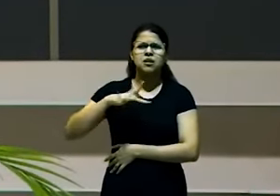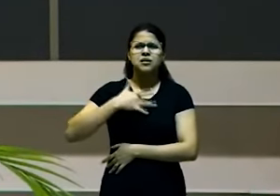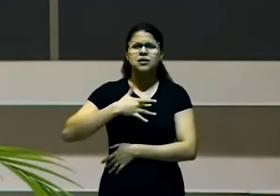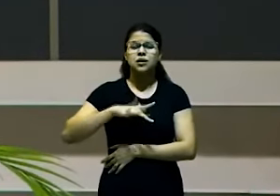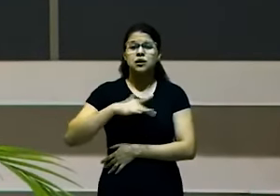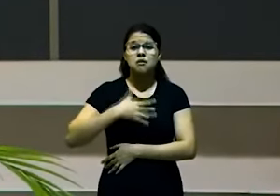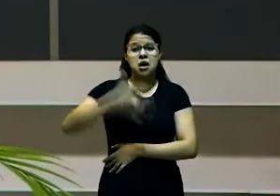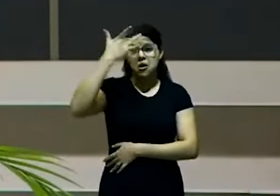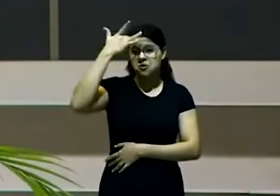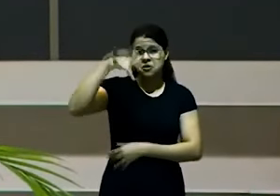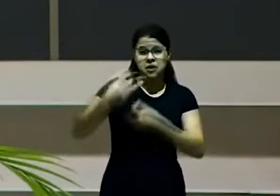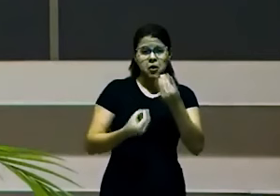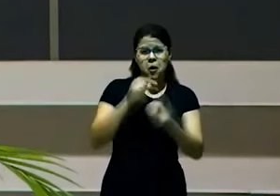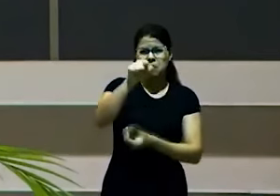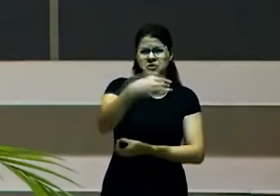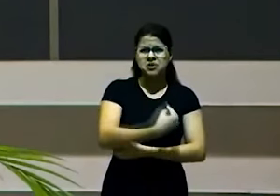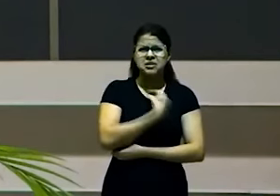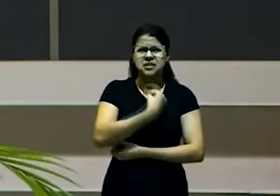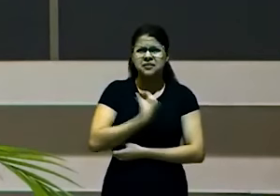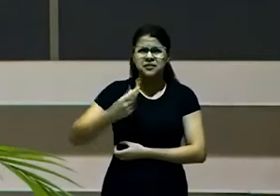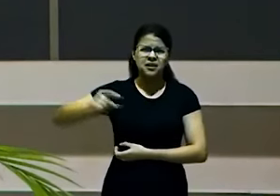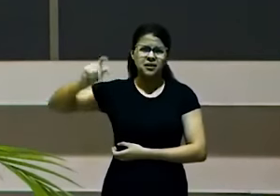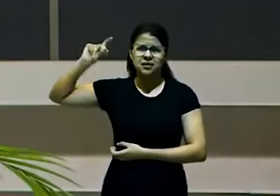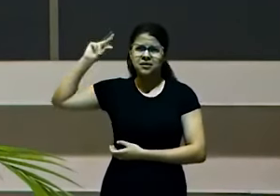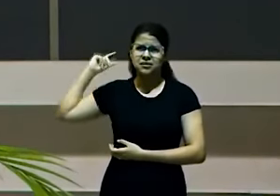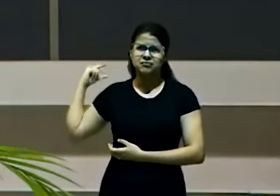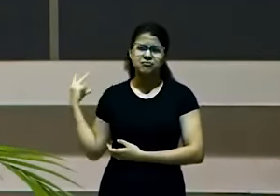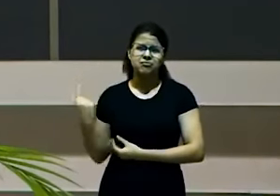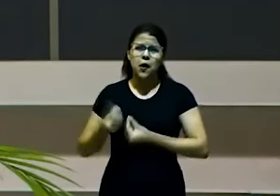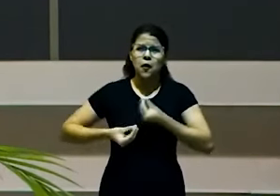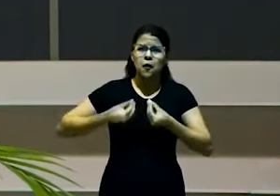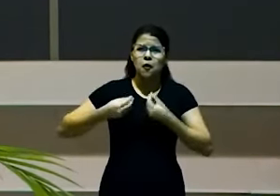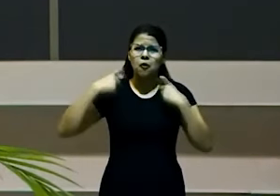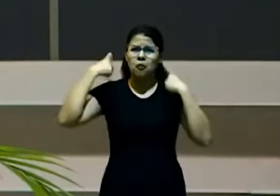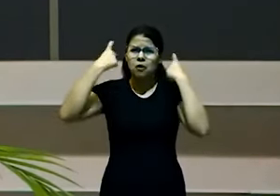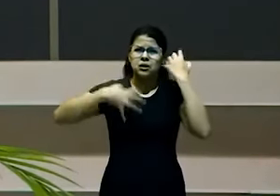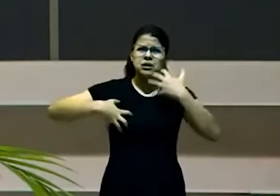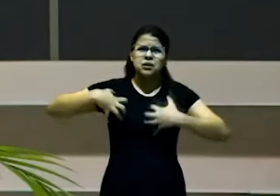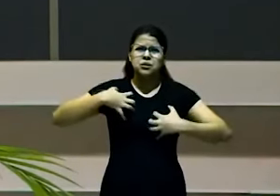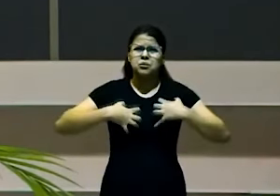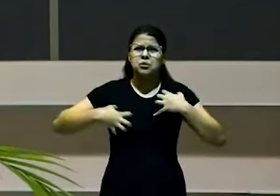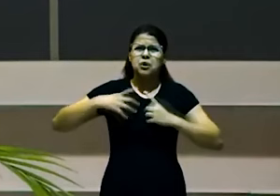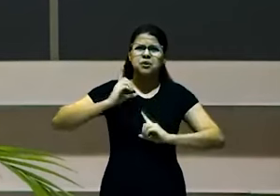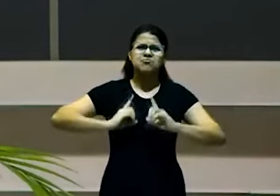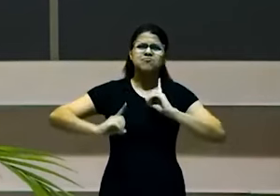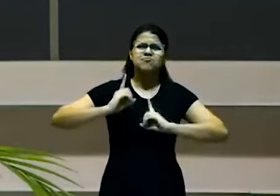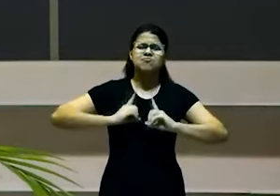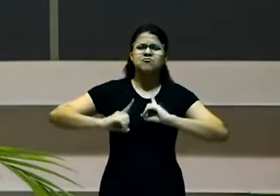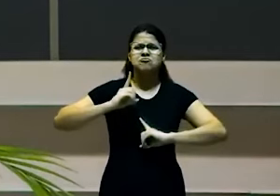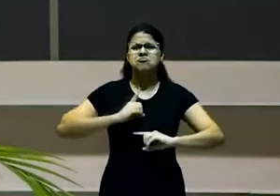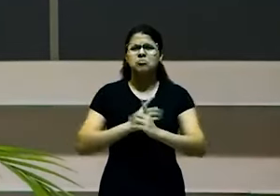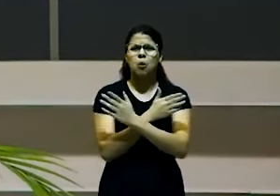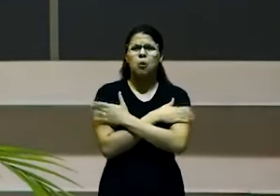te encontrou eu não sei se foi no Marco no barco do desespero do desemprego da depressão eu não sei se